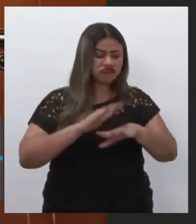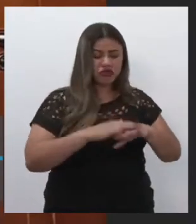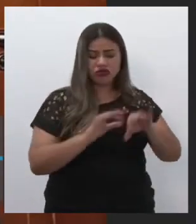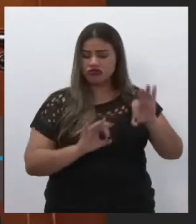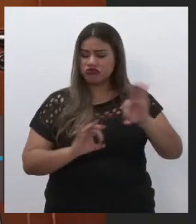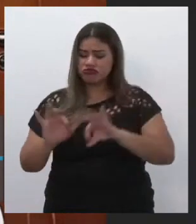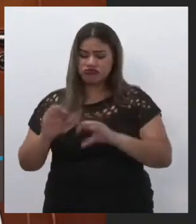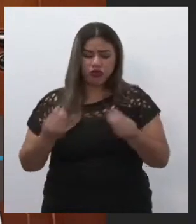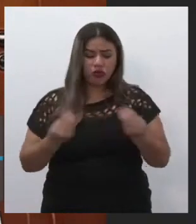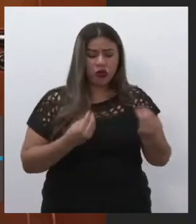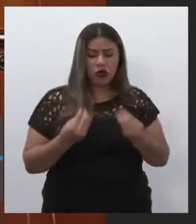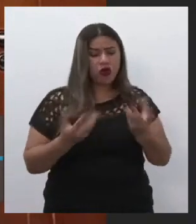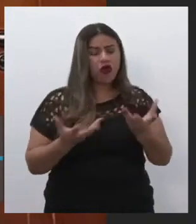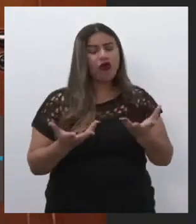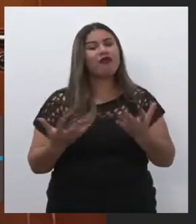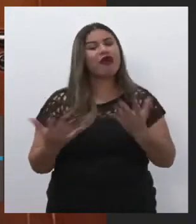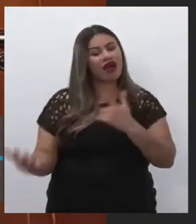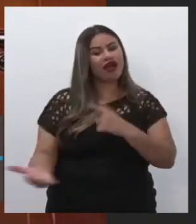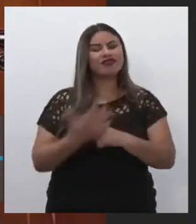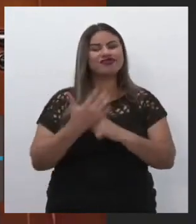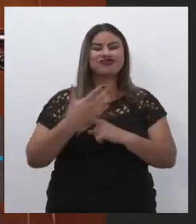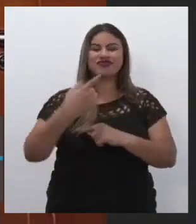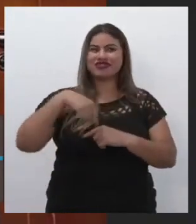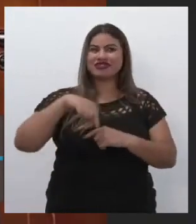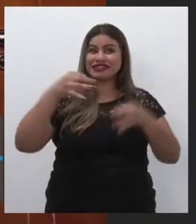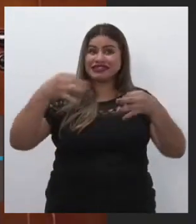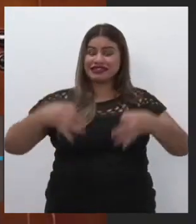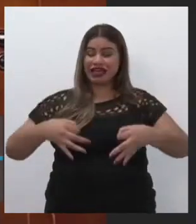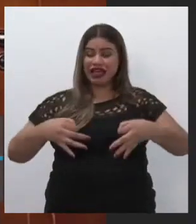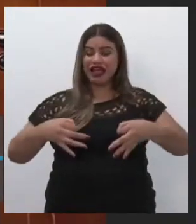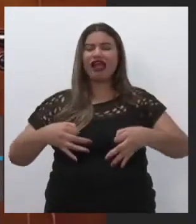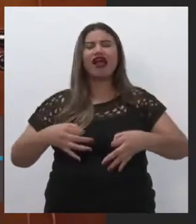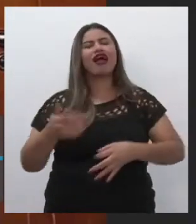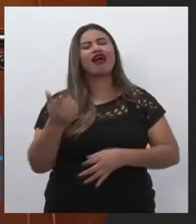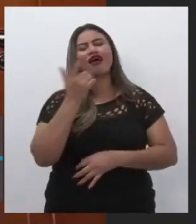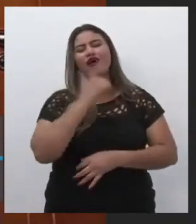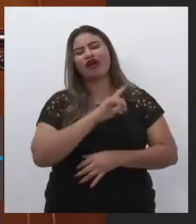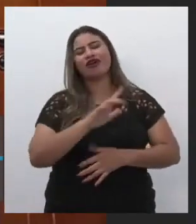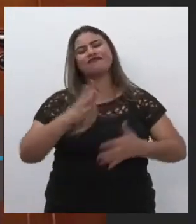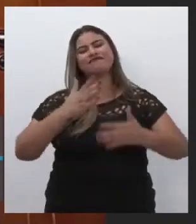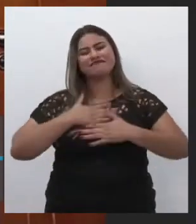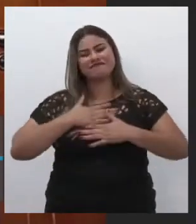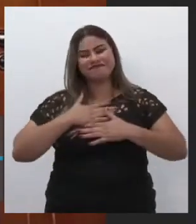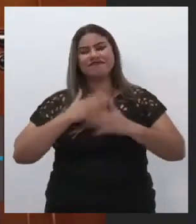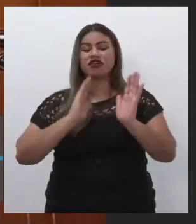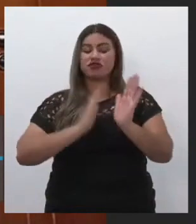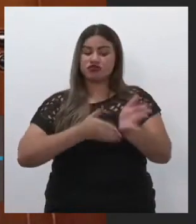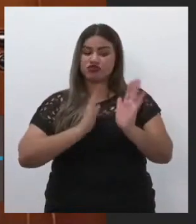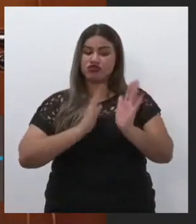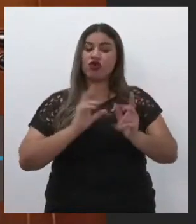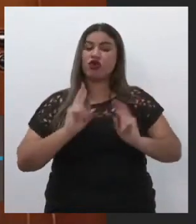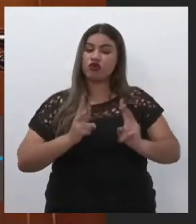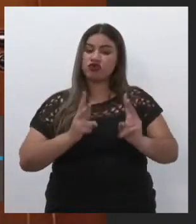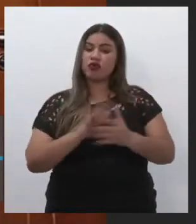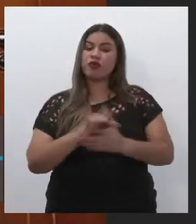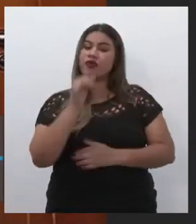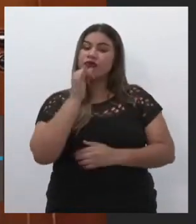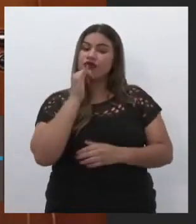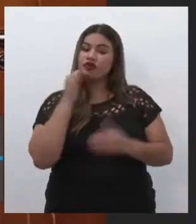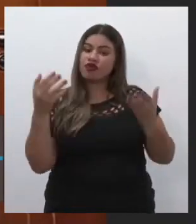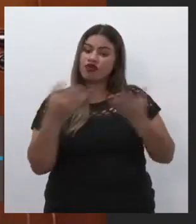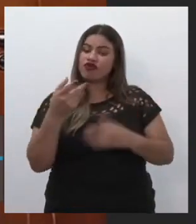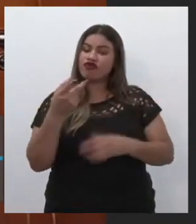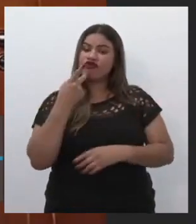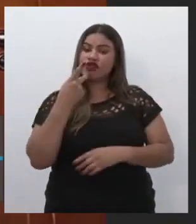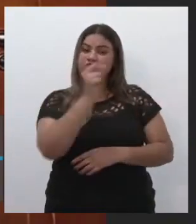vocês querem. E aí, quando a gente acerta, a gente está sempre tentando ir no mesmo caminho, na mesma direção. Por exemplo, hoje que eu perguntei da